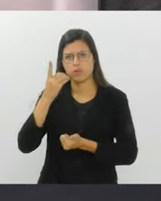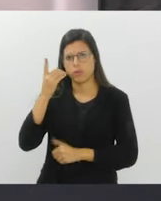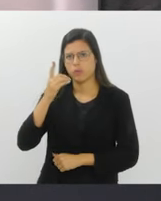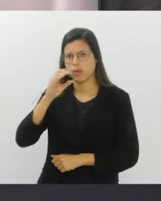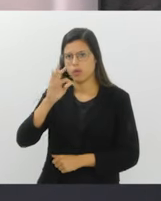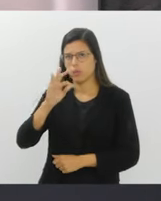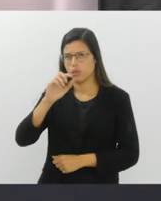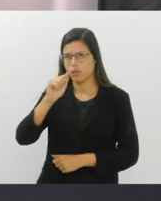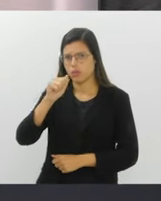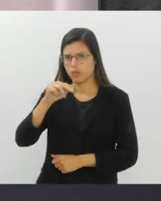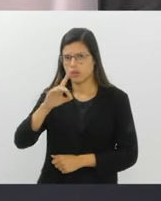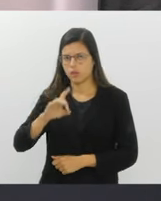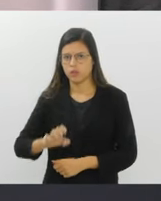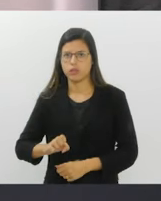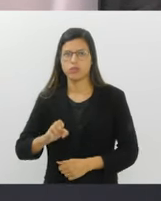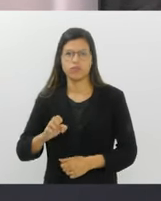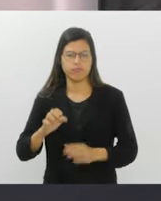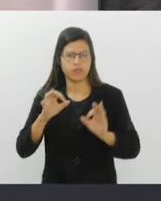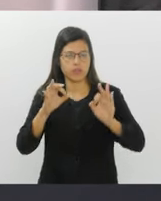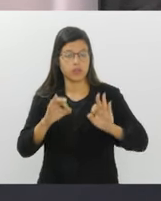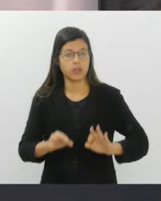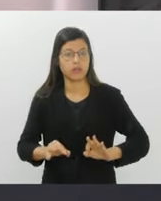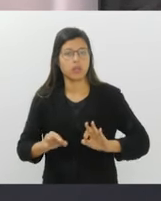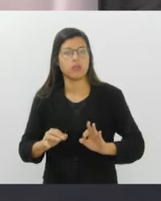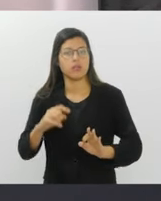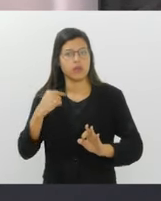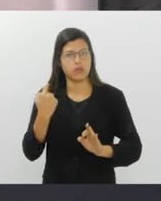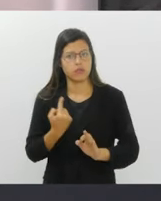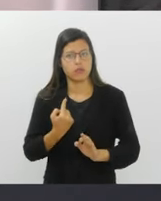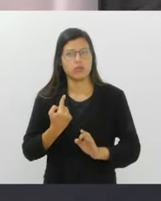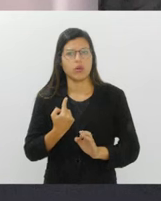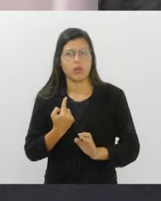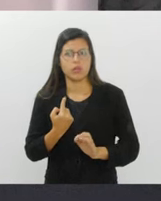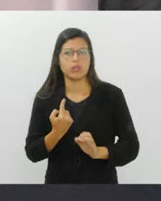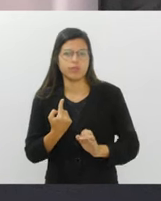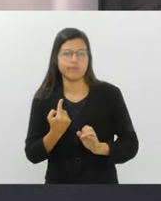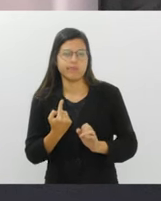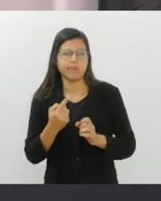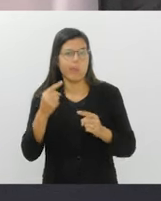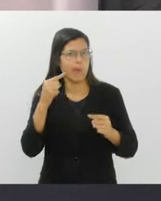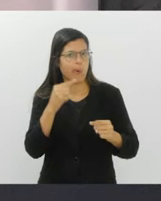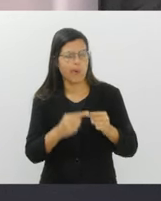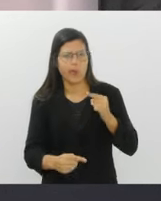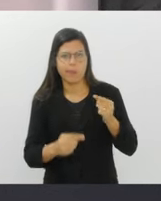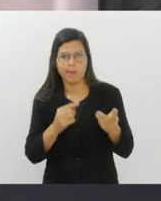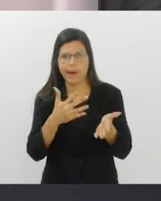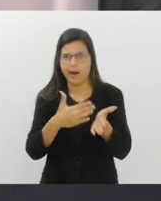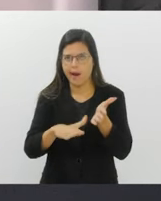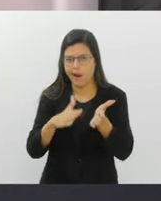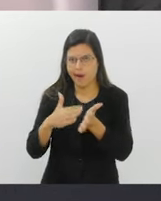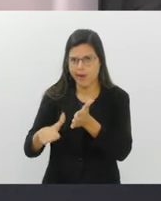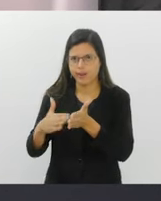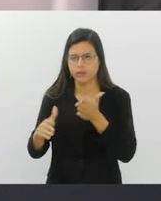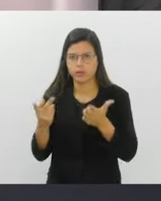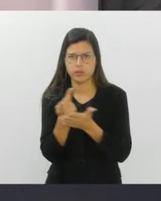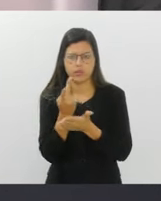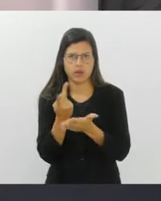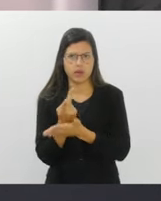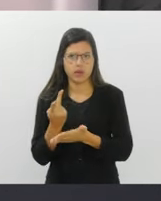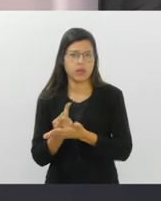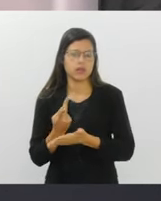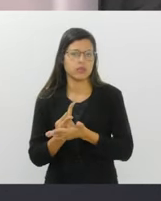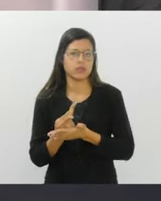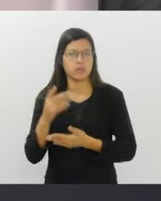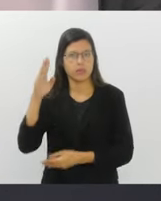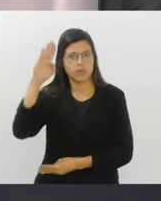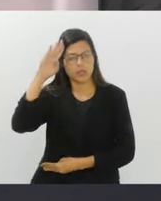eu tenho convicção que a gente vai coibir gastos errados, equivocados, vai coibir maus feitos e, principalmente,